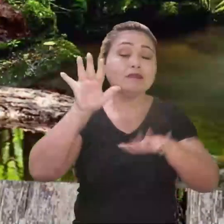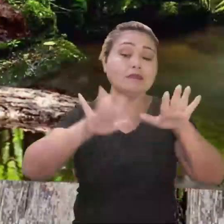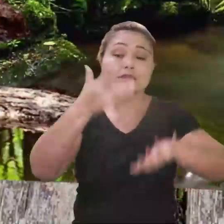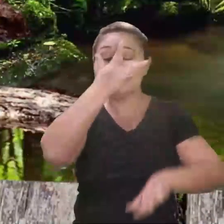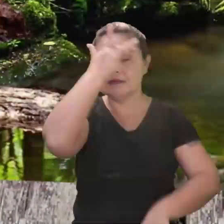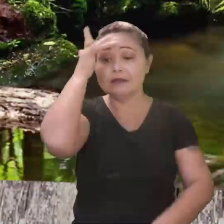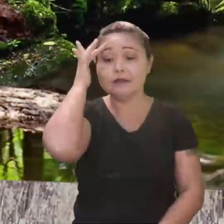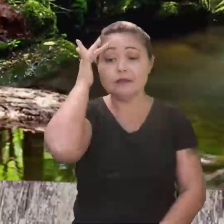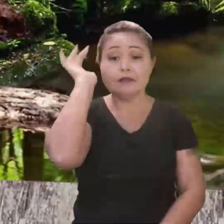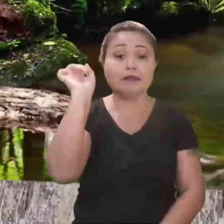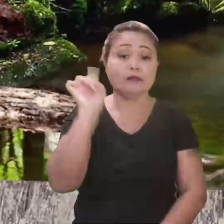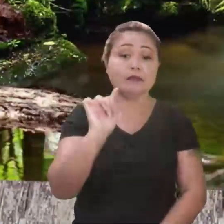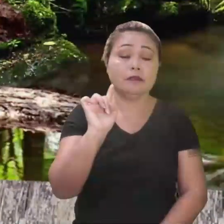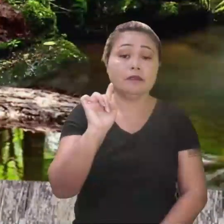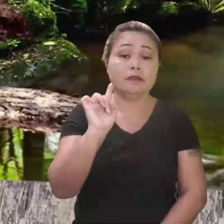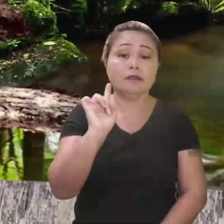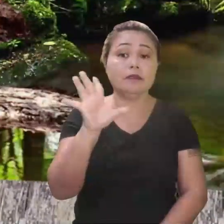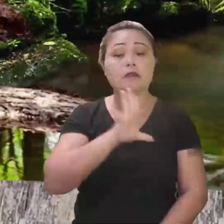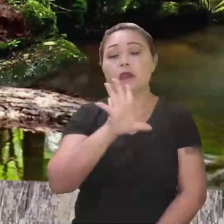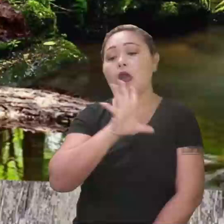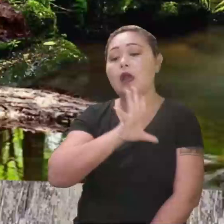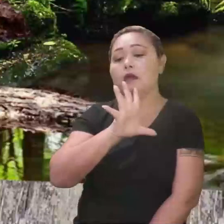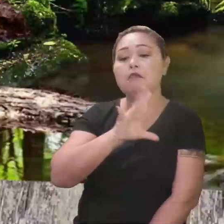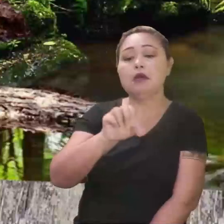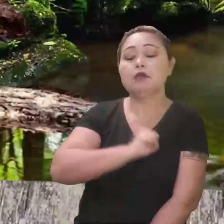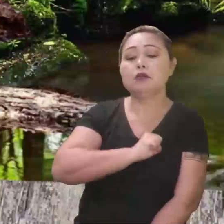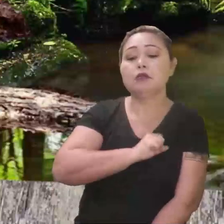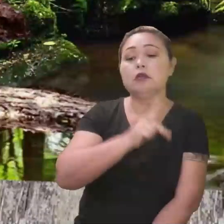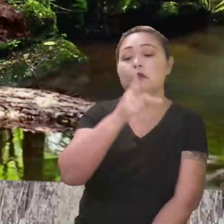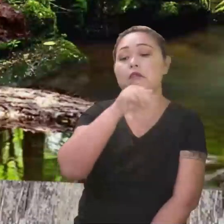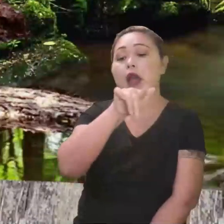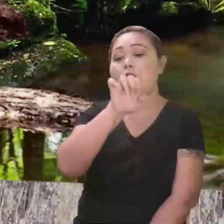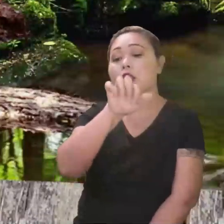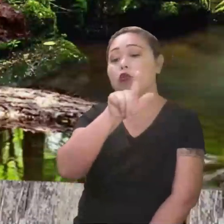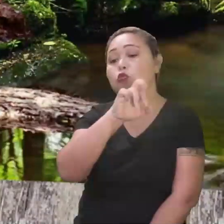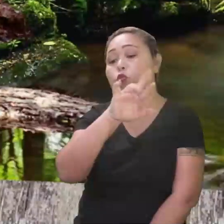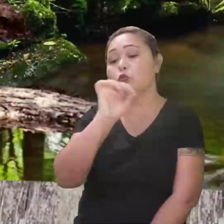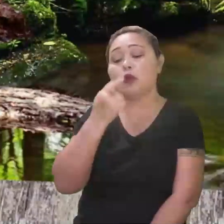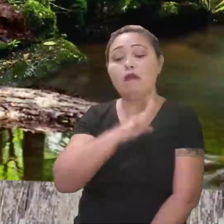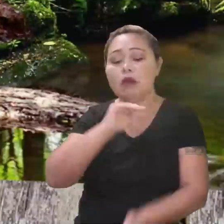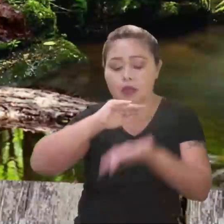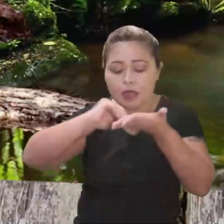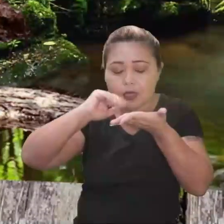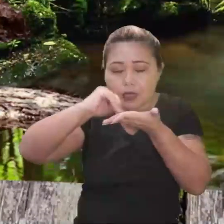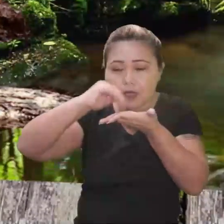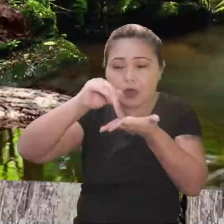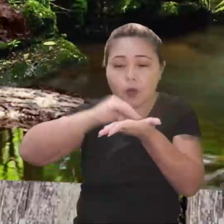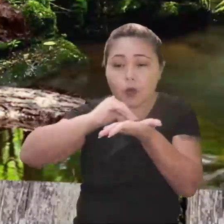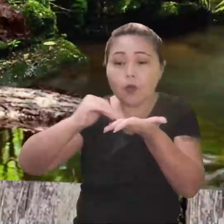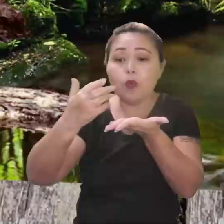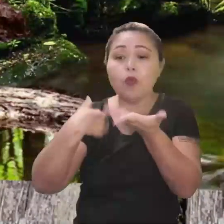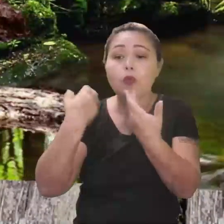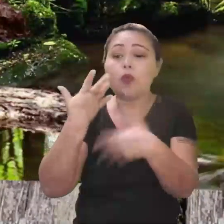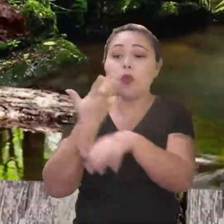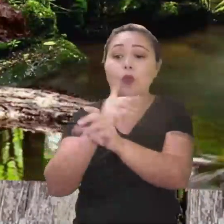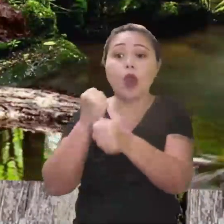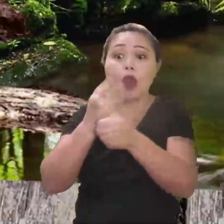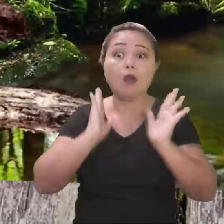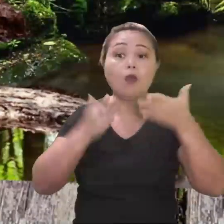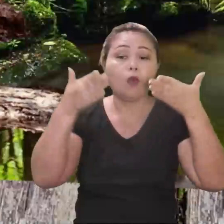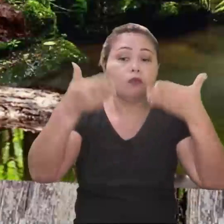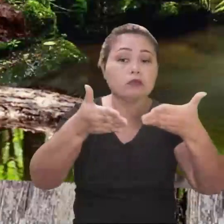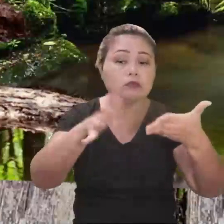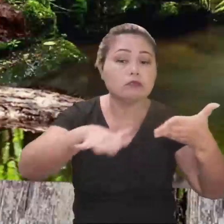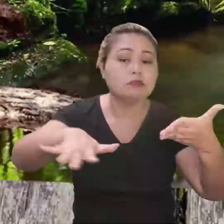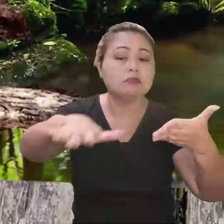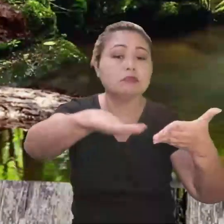que é apaixonado, né, pela paleontologia, que realmente se dedica profundamente por